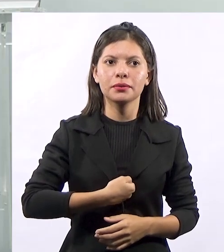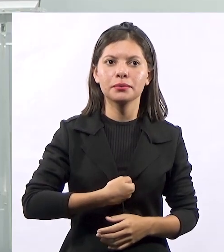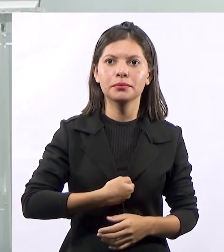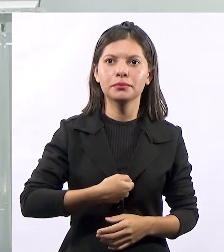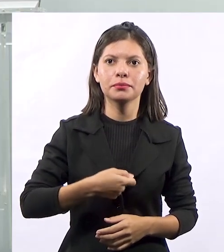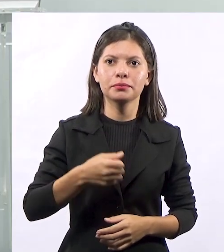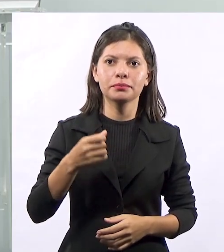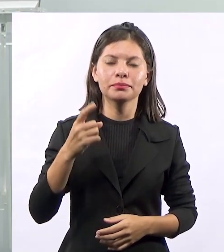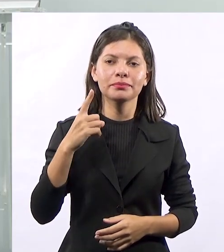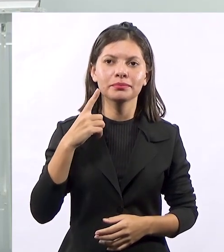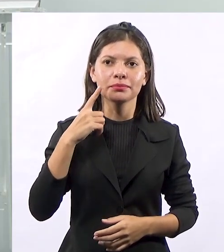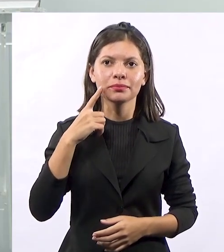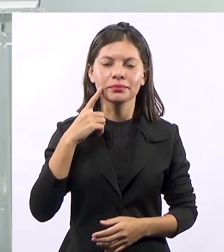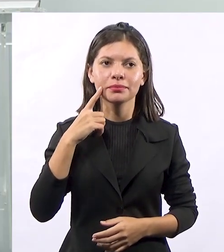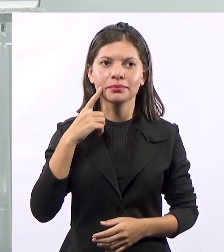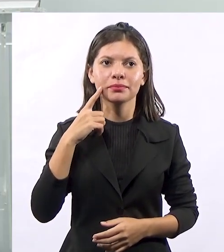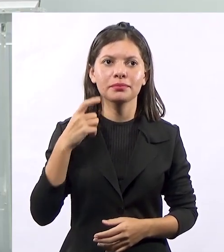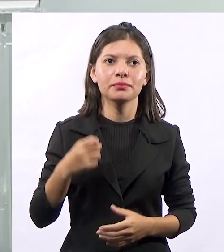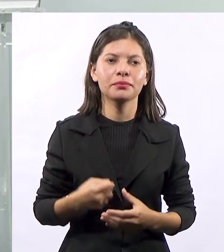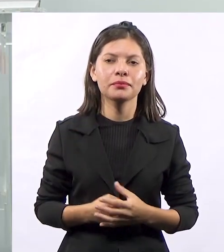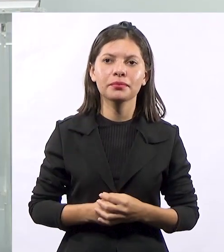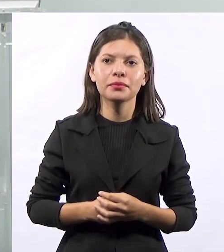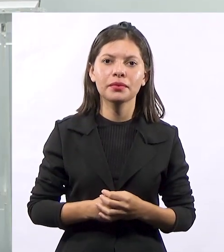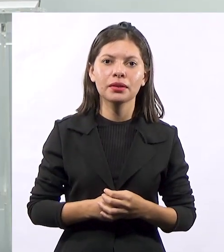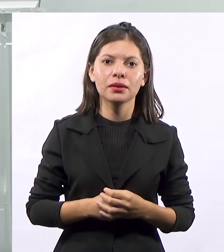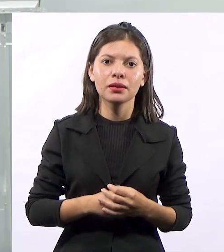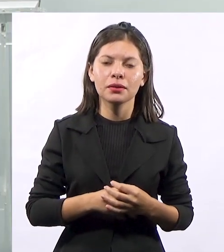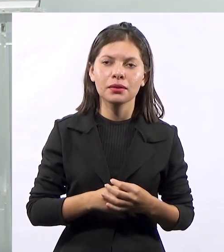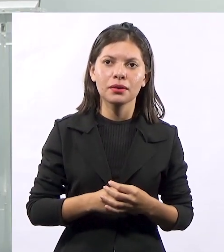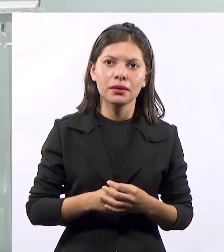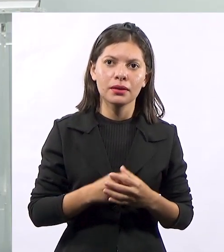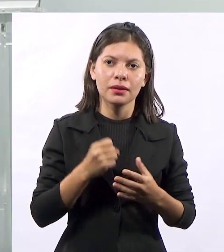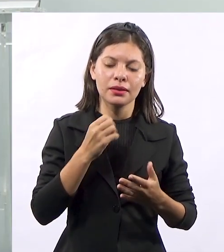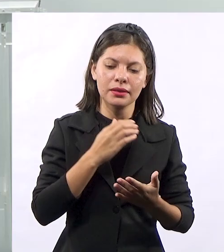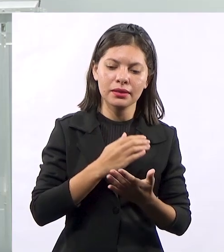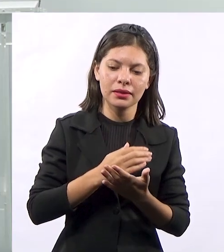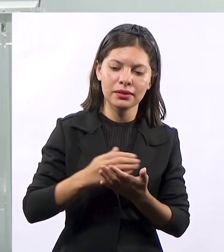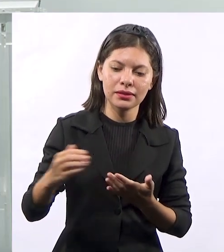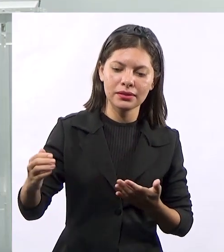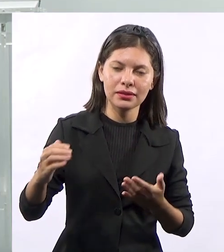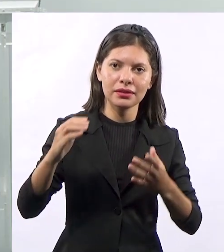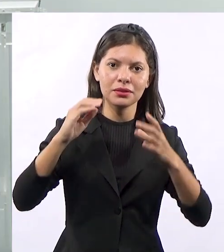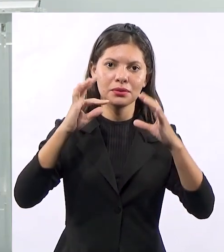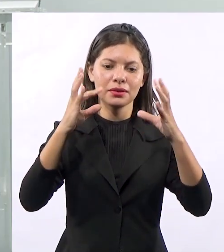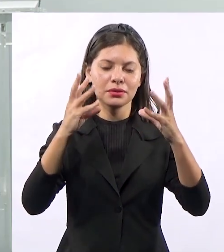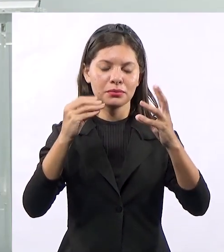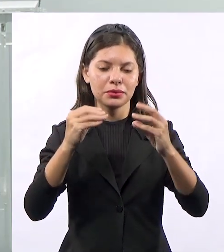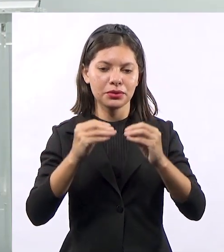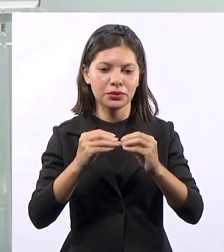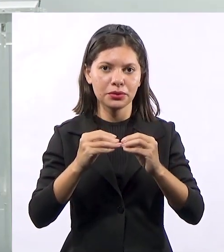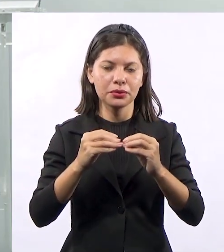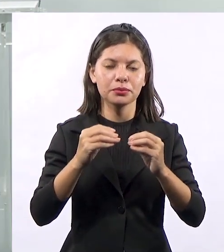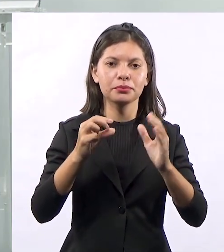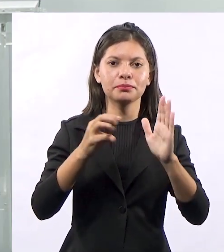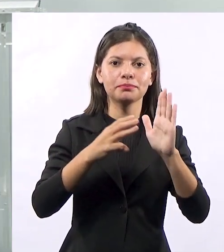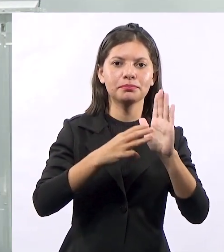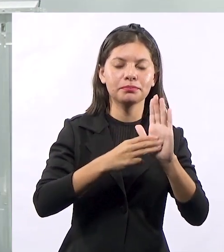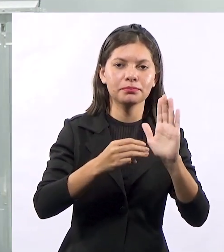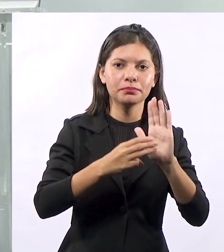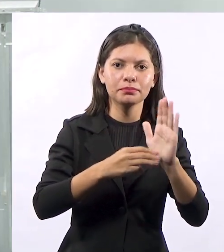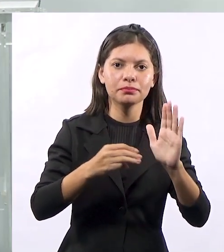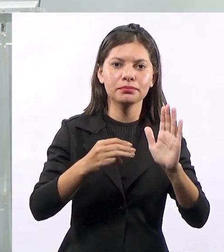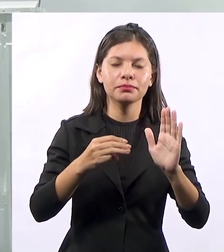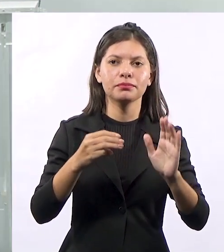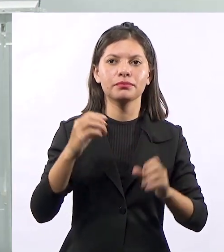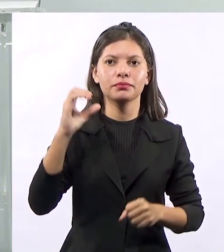é Anabela. Bom, então, nessa trilha do resumidinho de metodologia